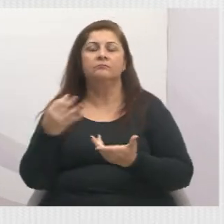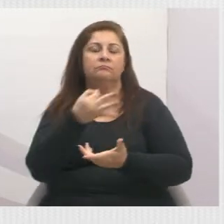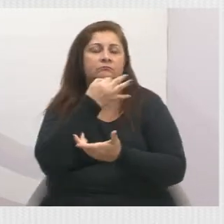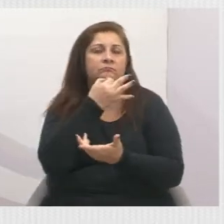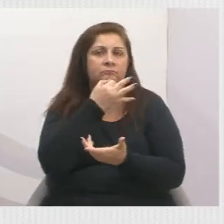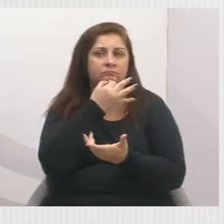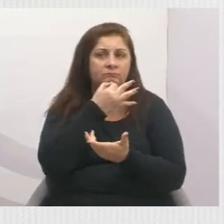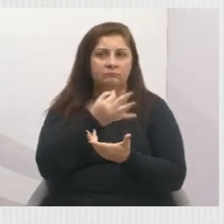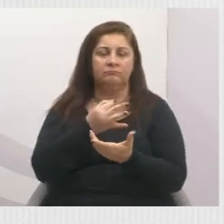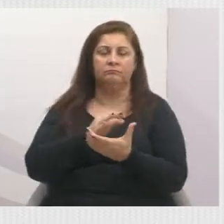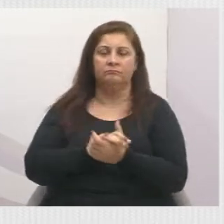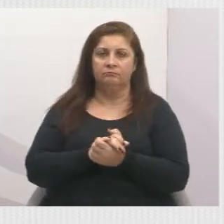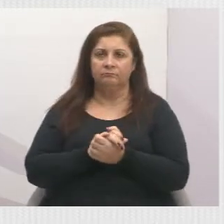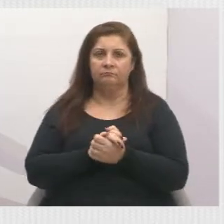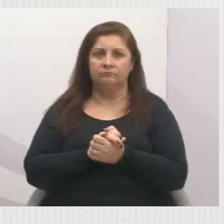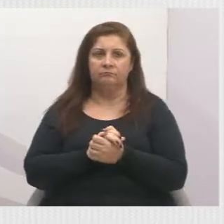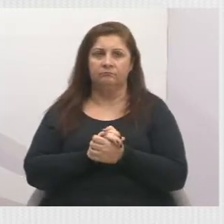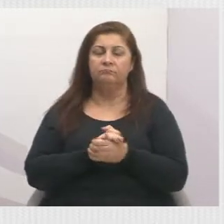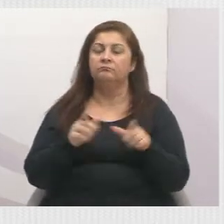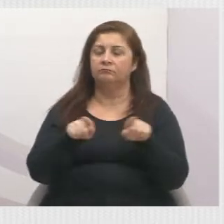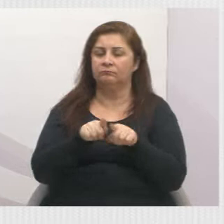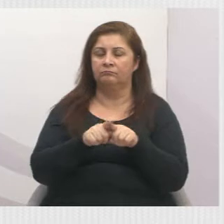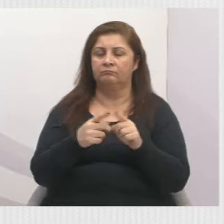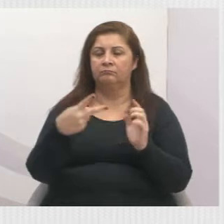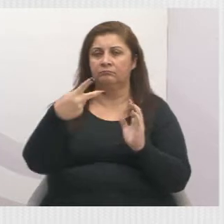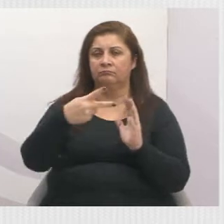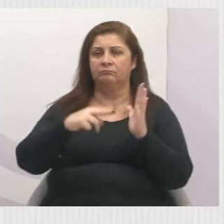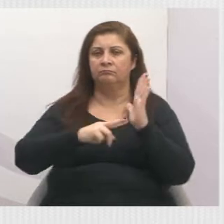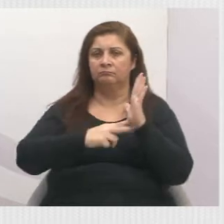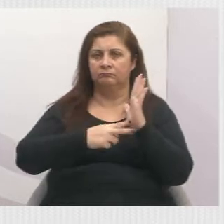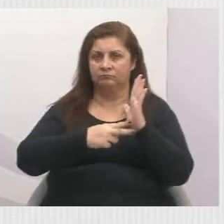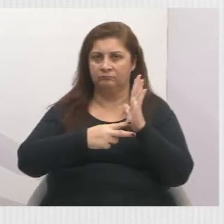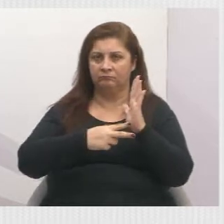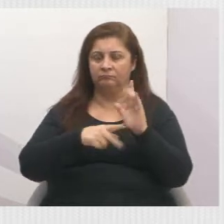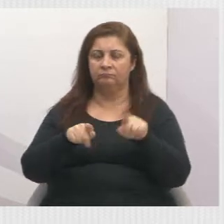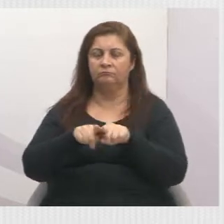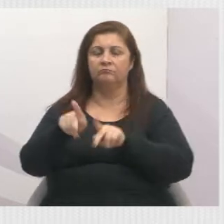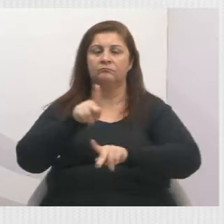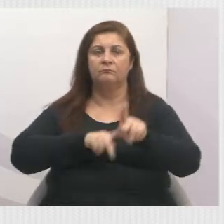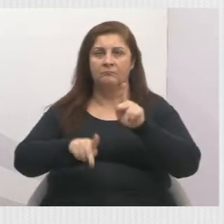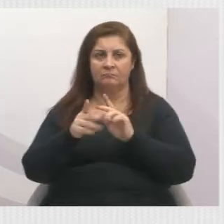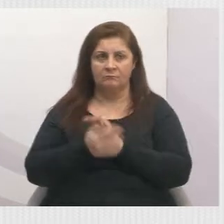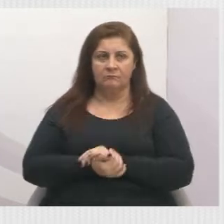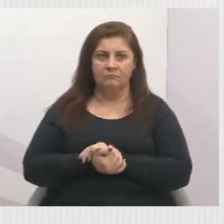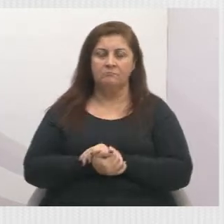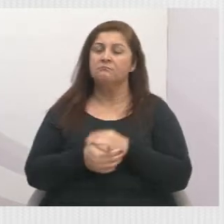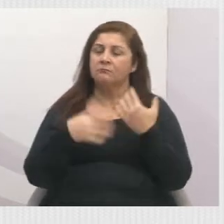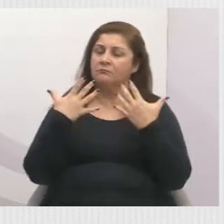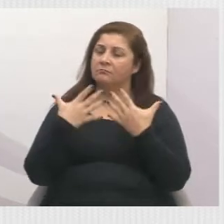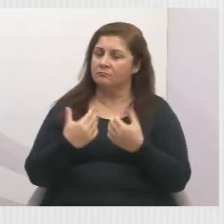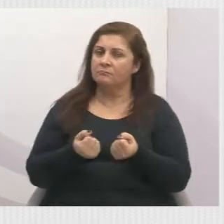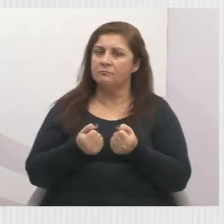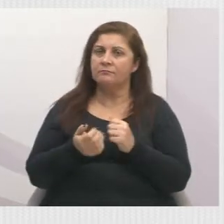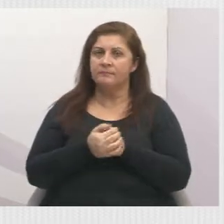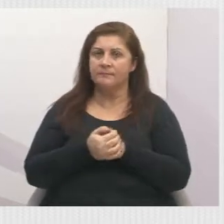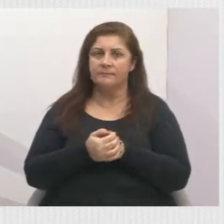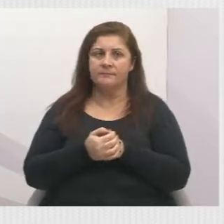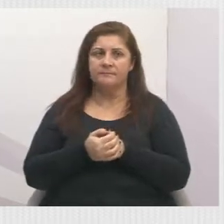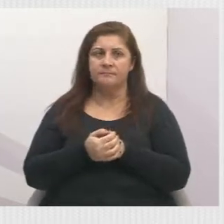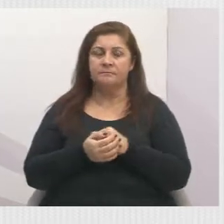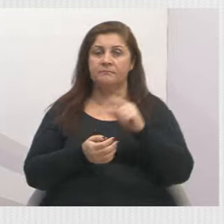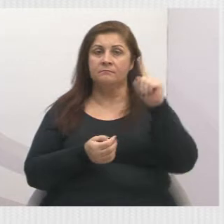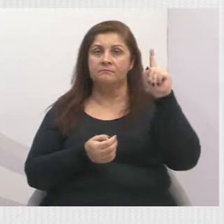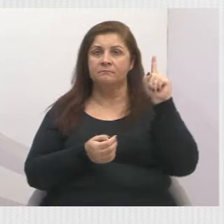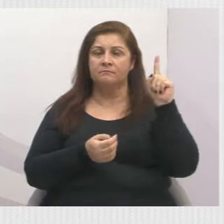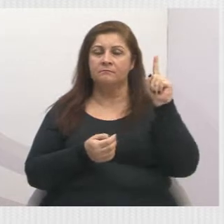sugestões dos 2 sindicatos e da população de modo geral, fez e que nós acolhemos, diz respeito à